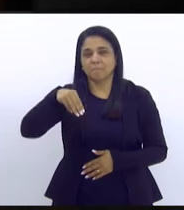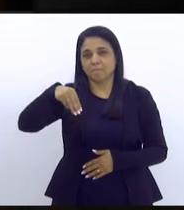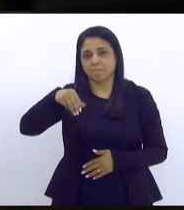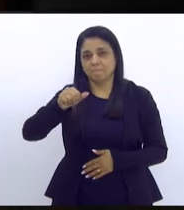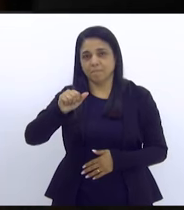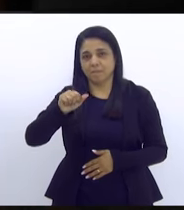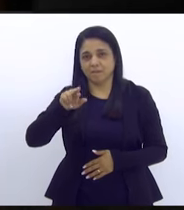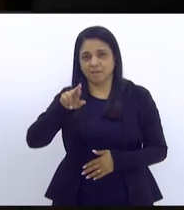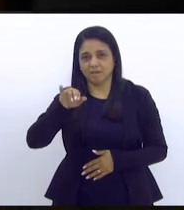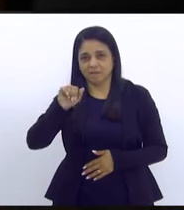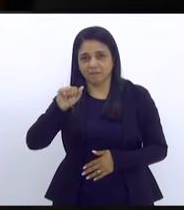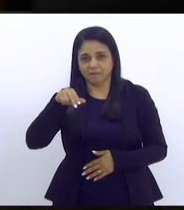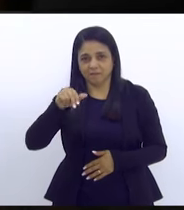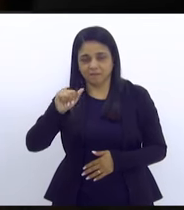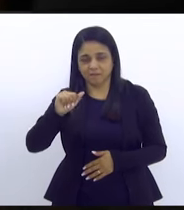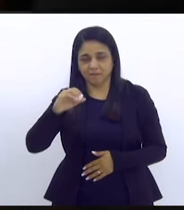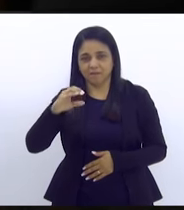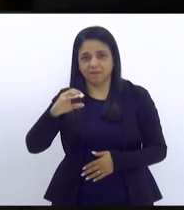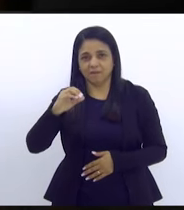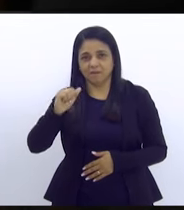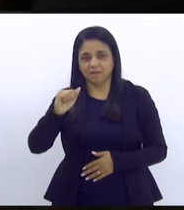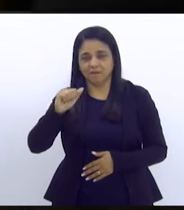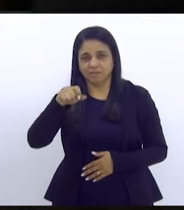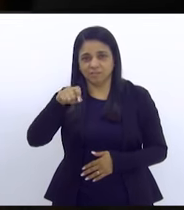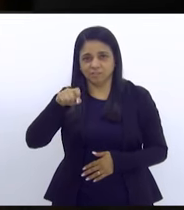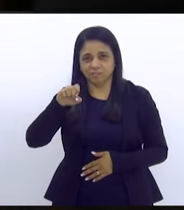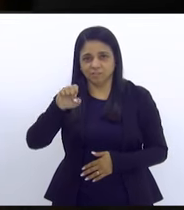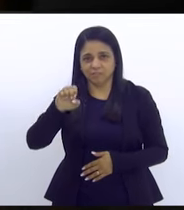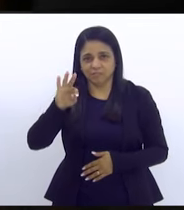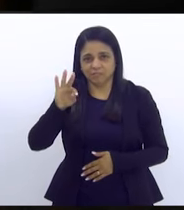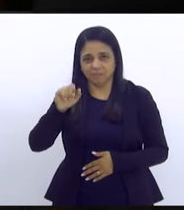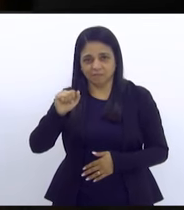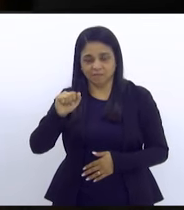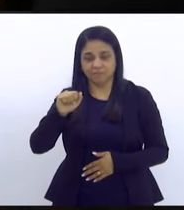Mariana Caixeta de Azevedo, educadora desde